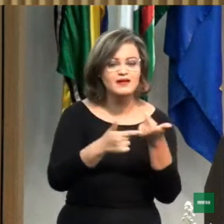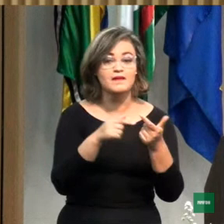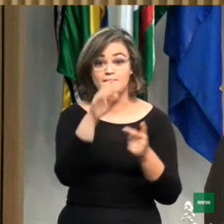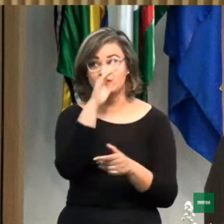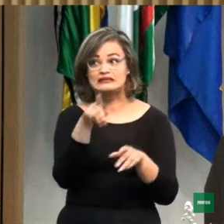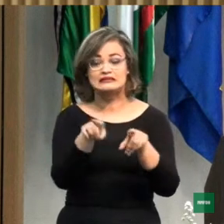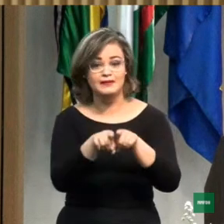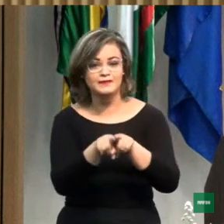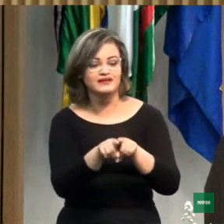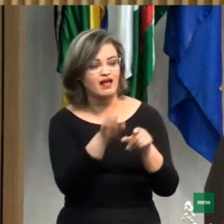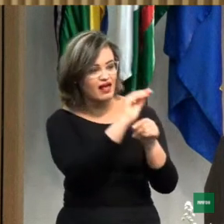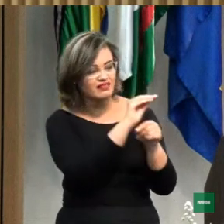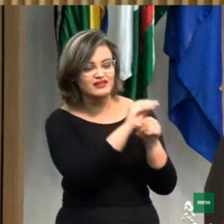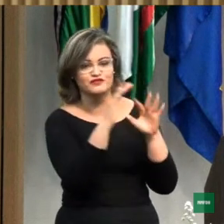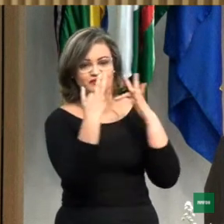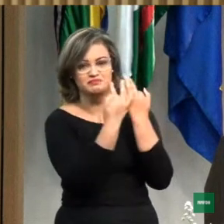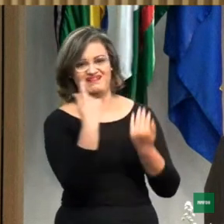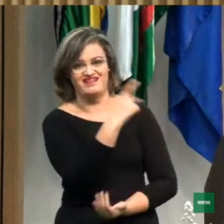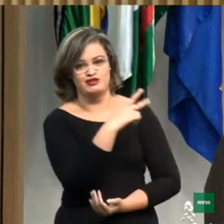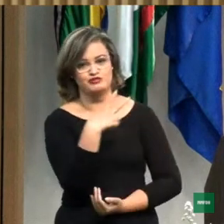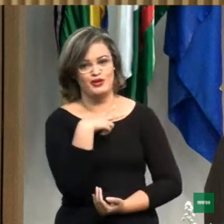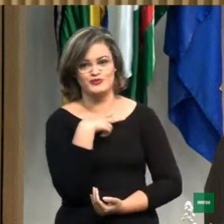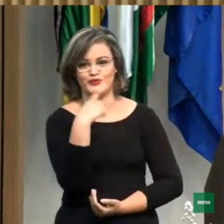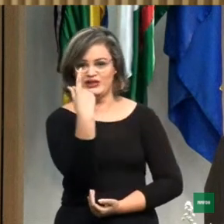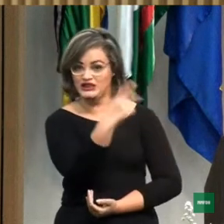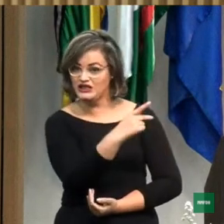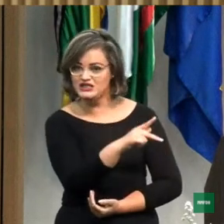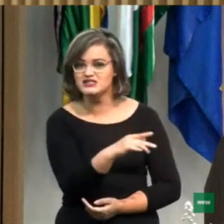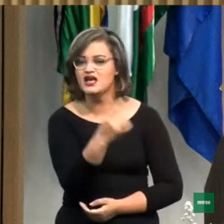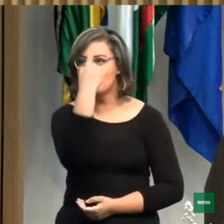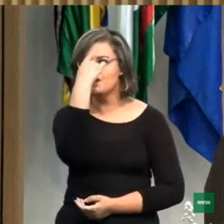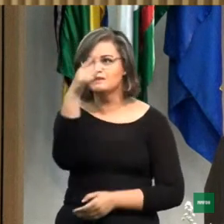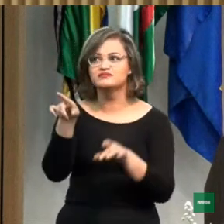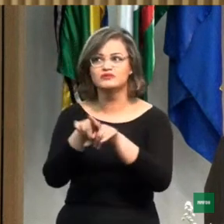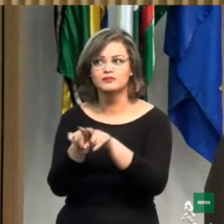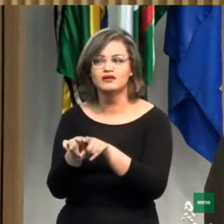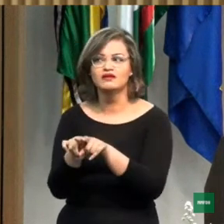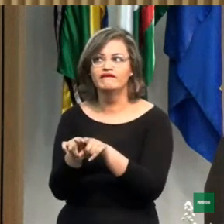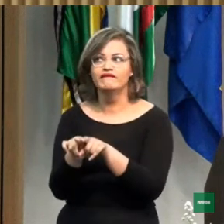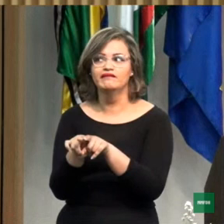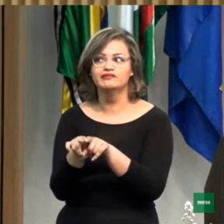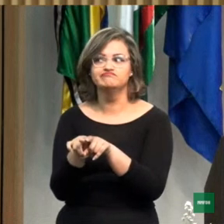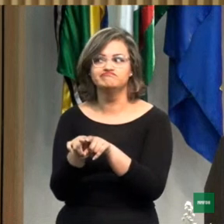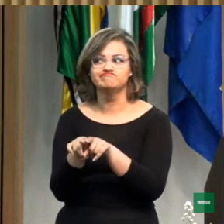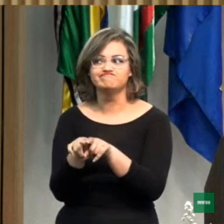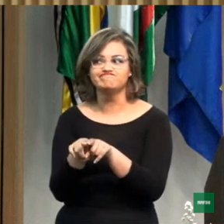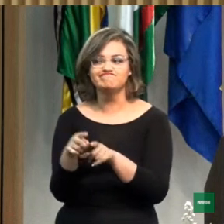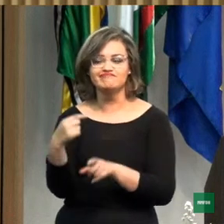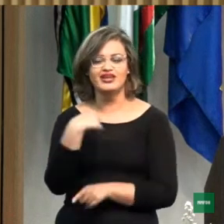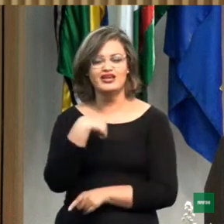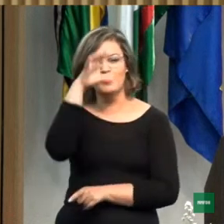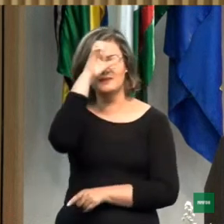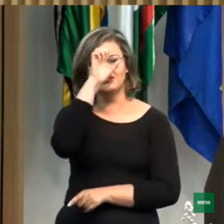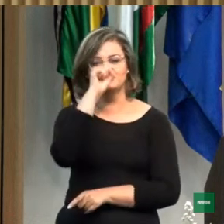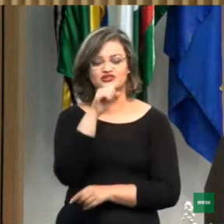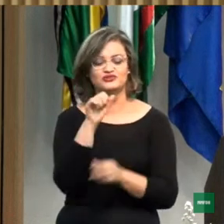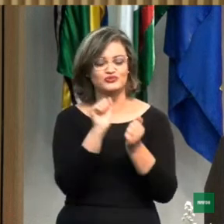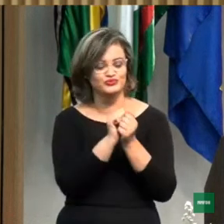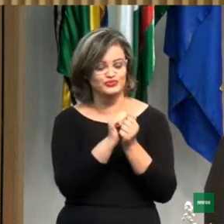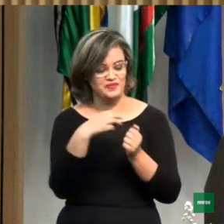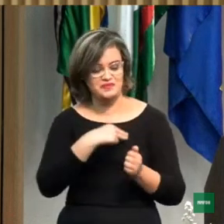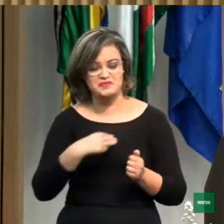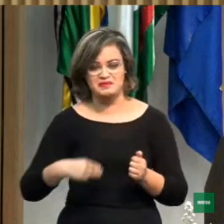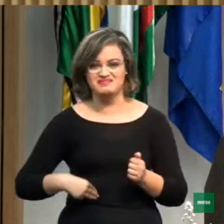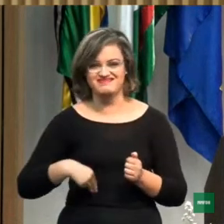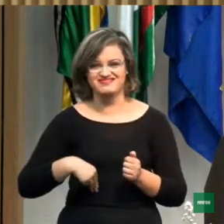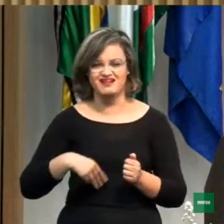sua família. Eu penso também no que eu aprendi da minha ministra, quando eu comecei, quando eu tomei